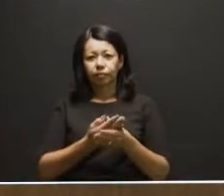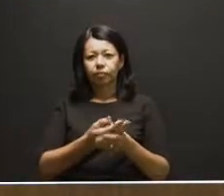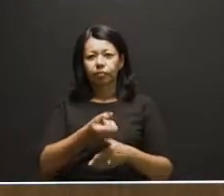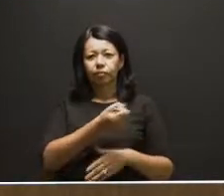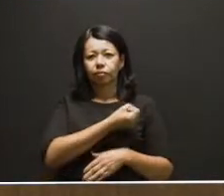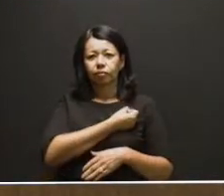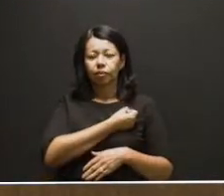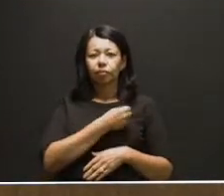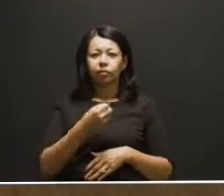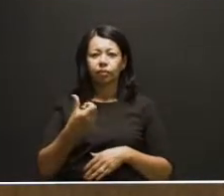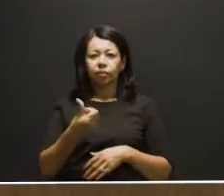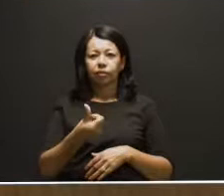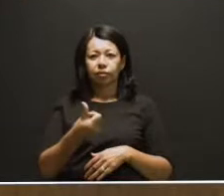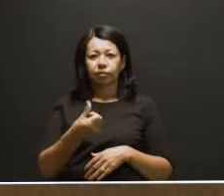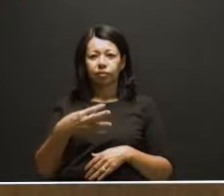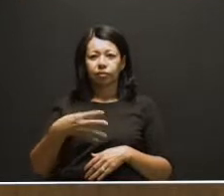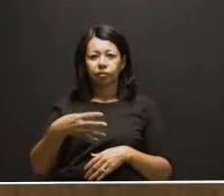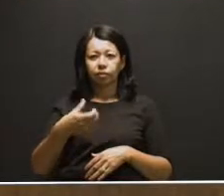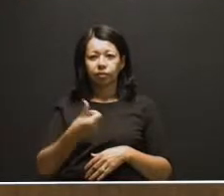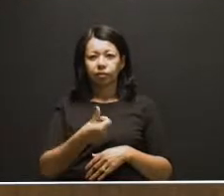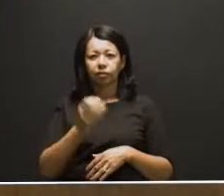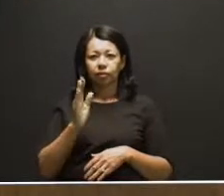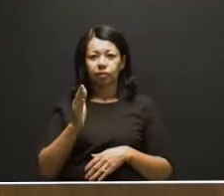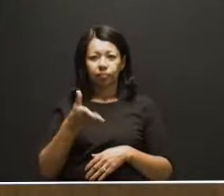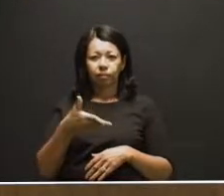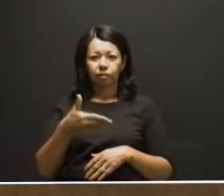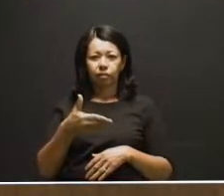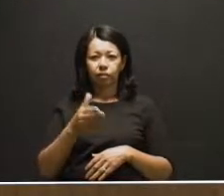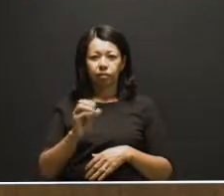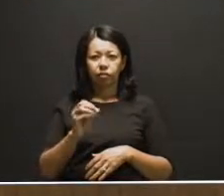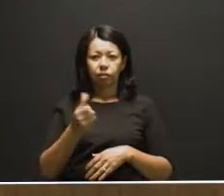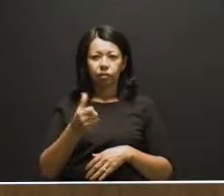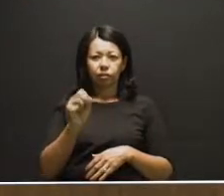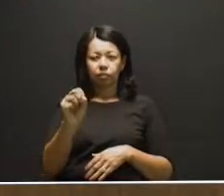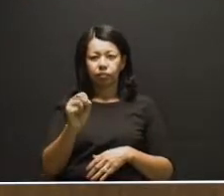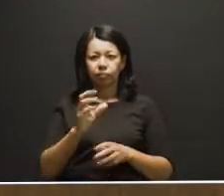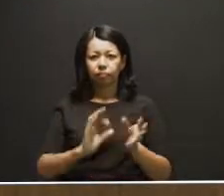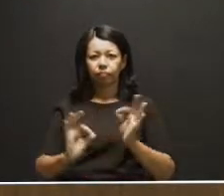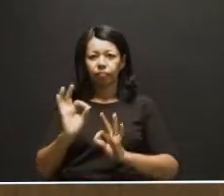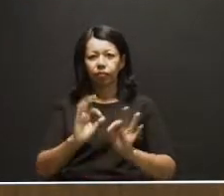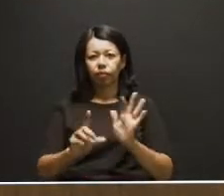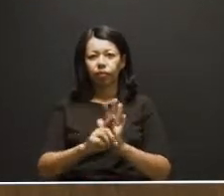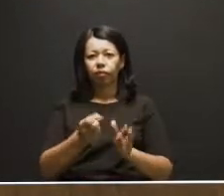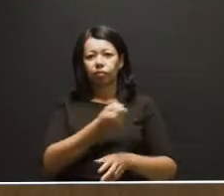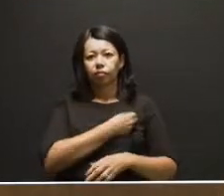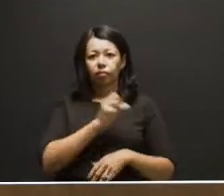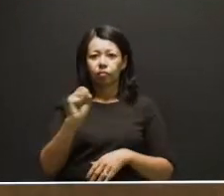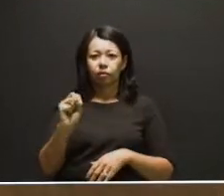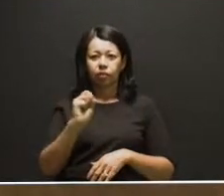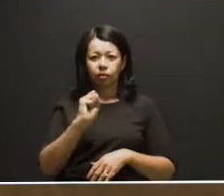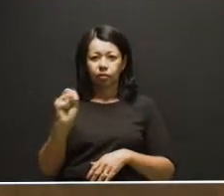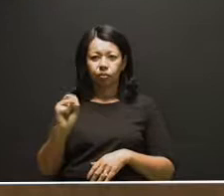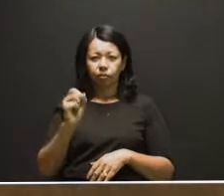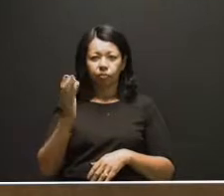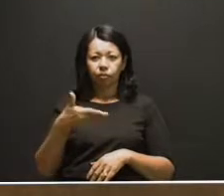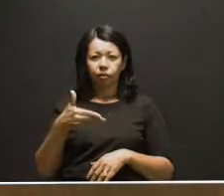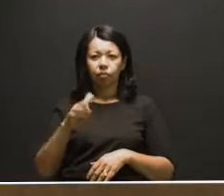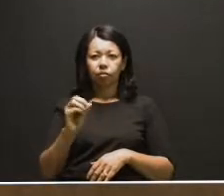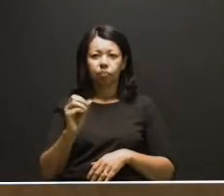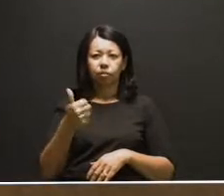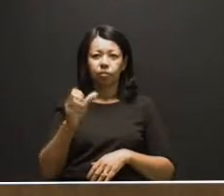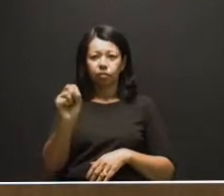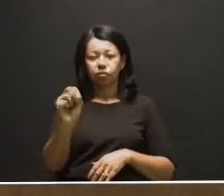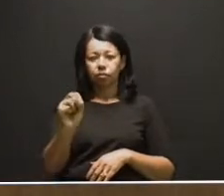o processo número 646 barra 2018 projeto de lei número 88/2010